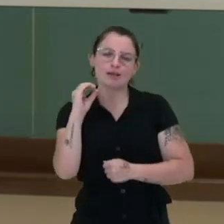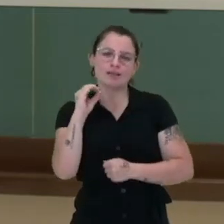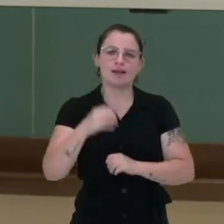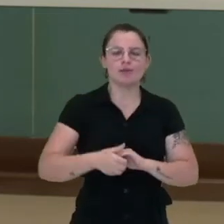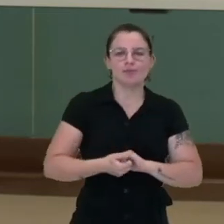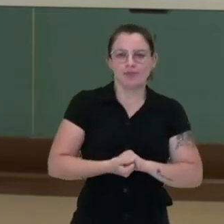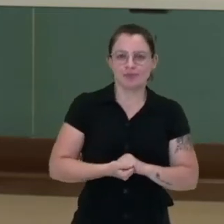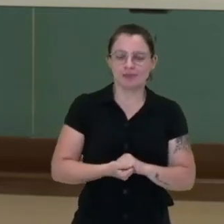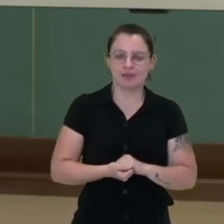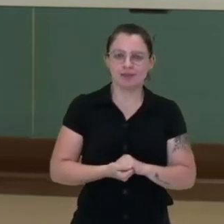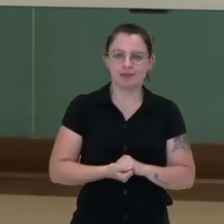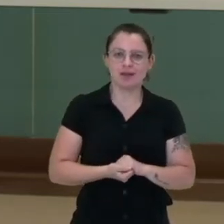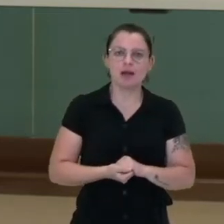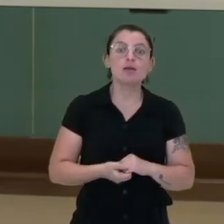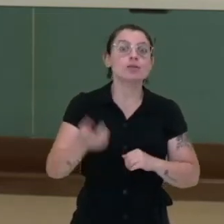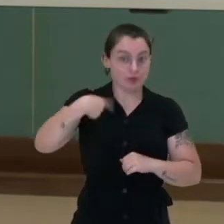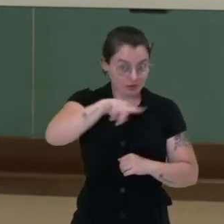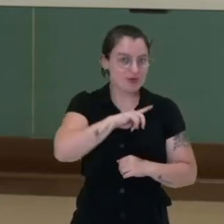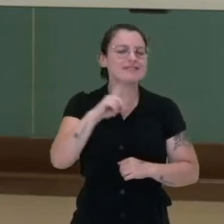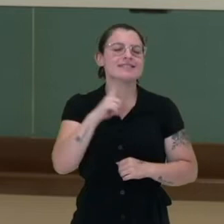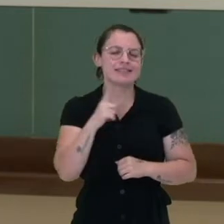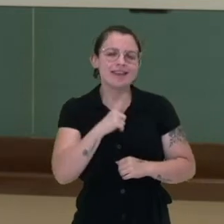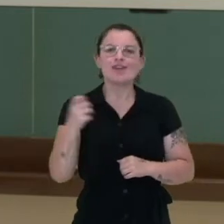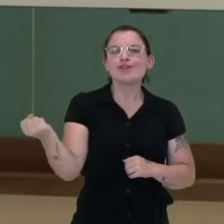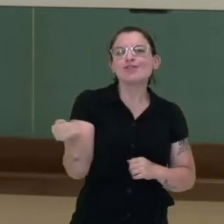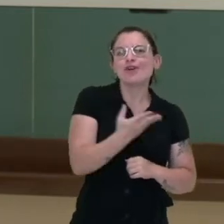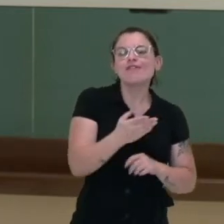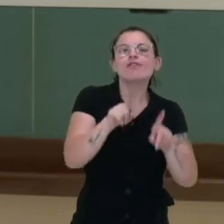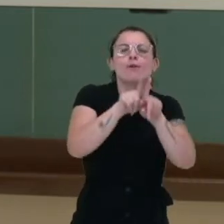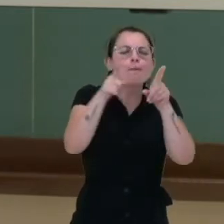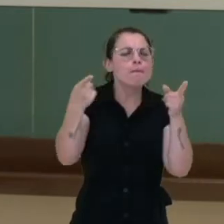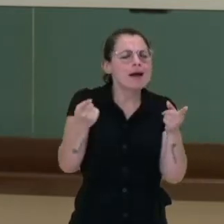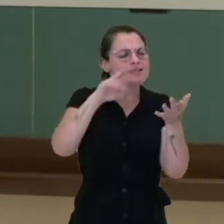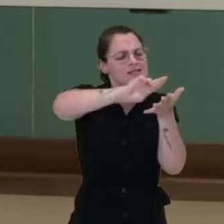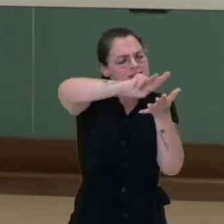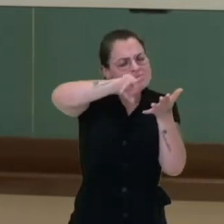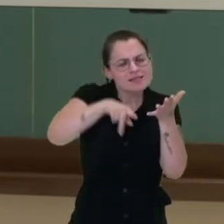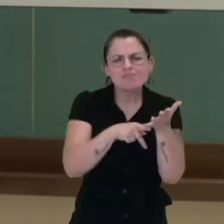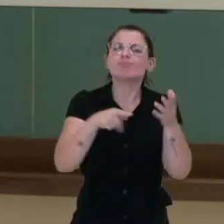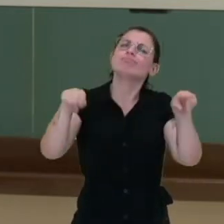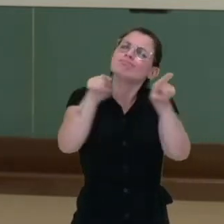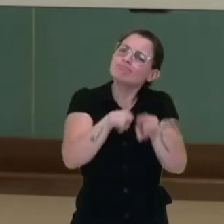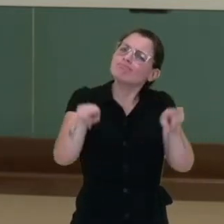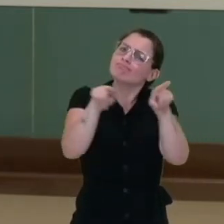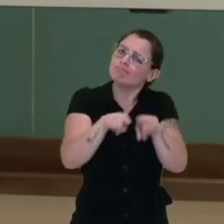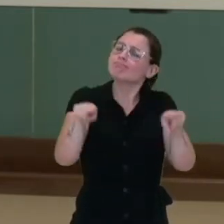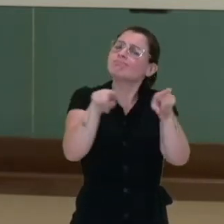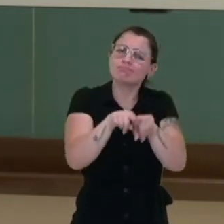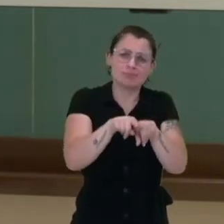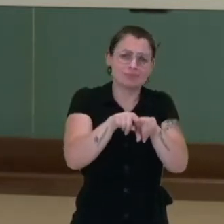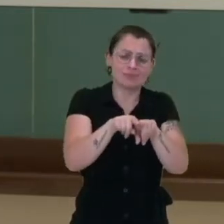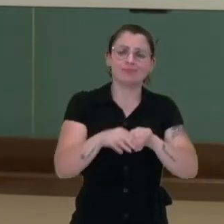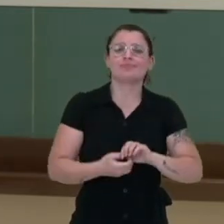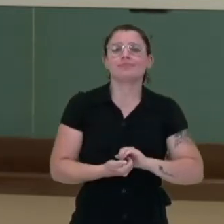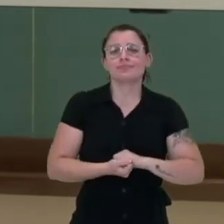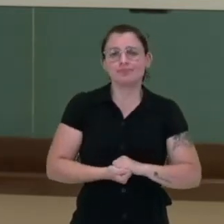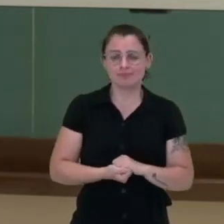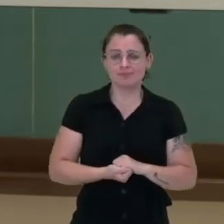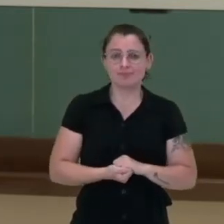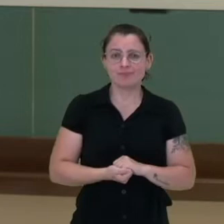algo novo, mas as propriedades, as características não se modificam.